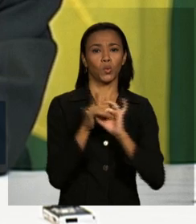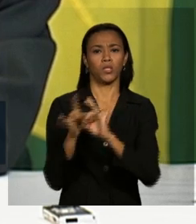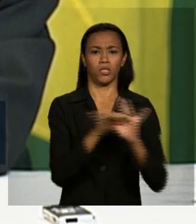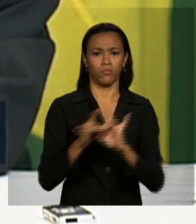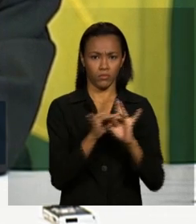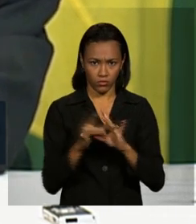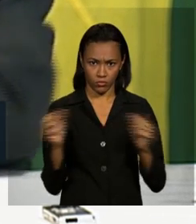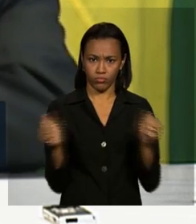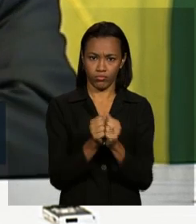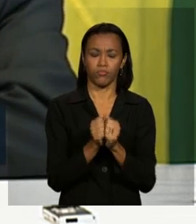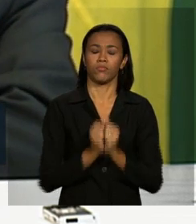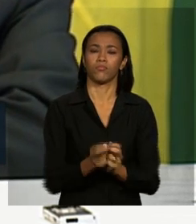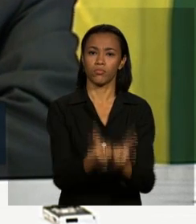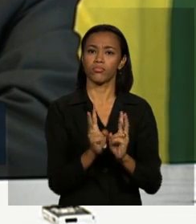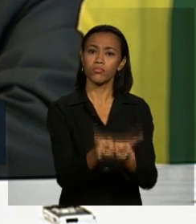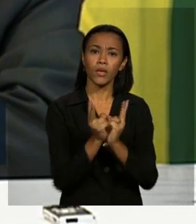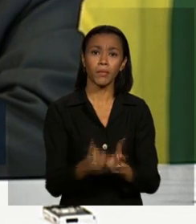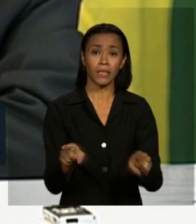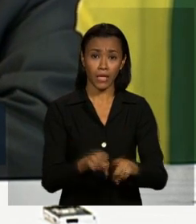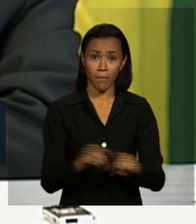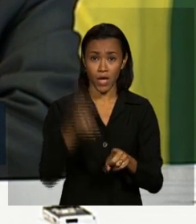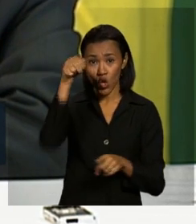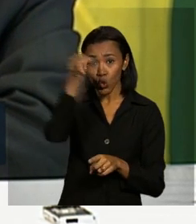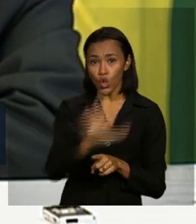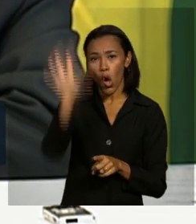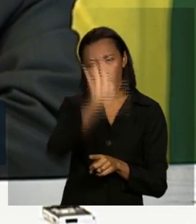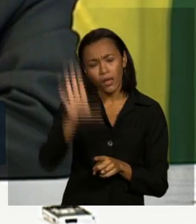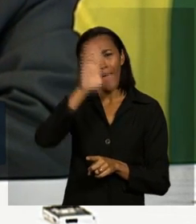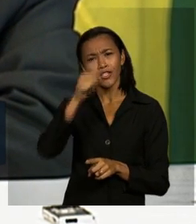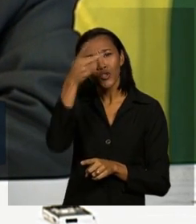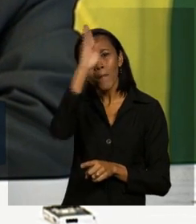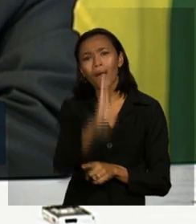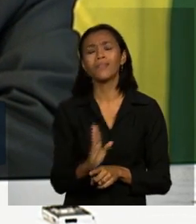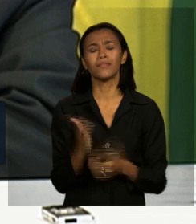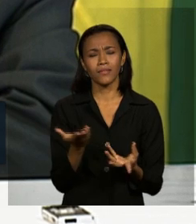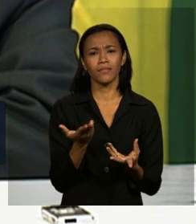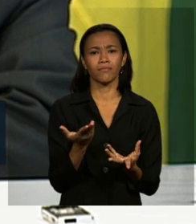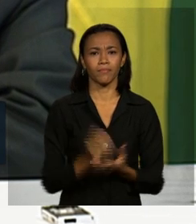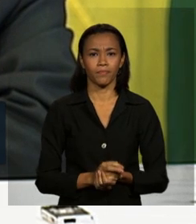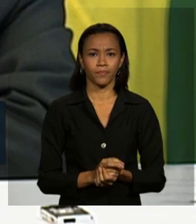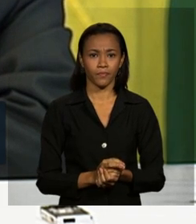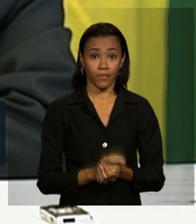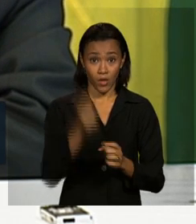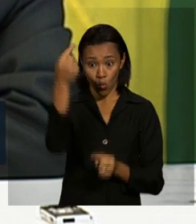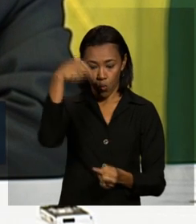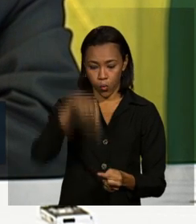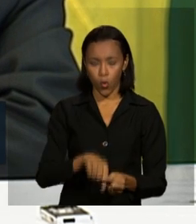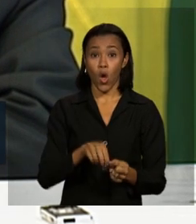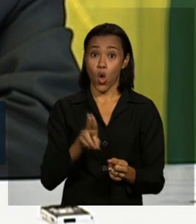absolutamente integrada a relação do nordeste brasileiro com o sudeste